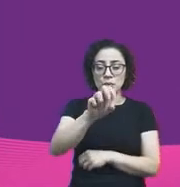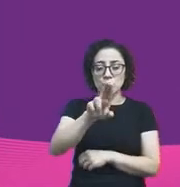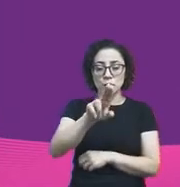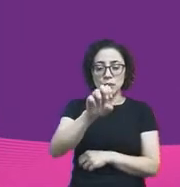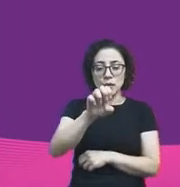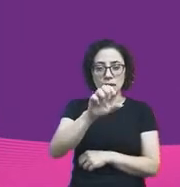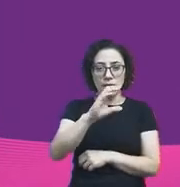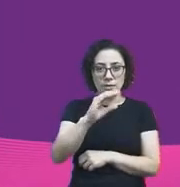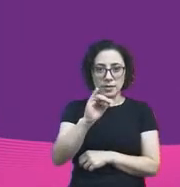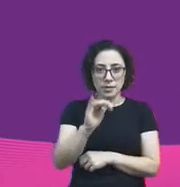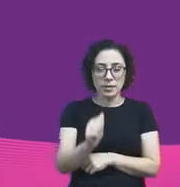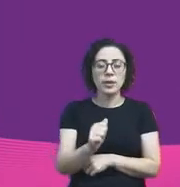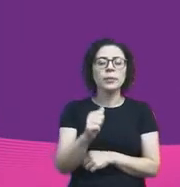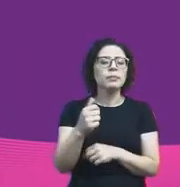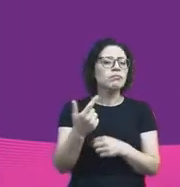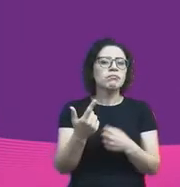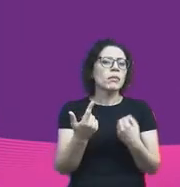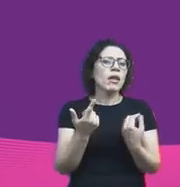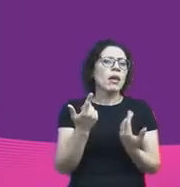que